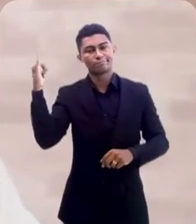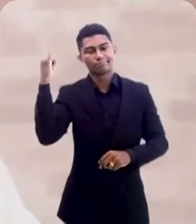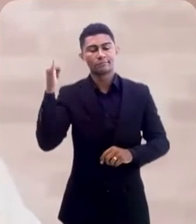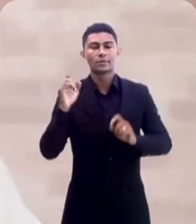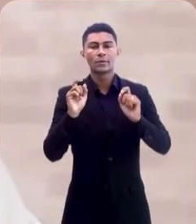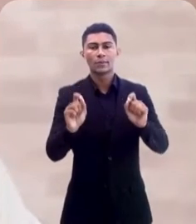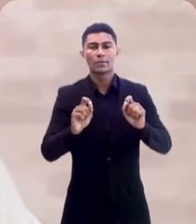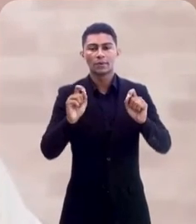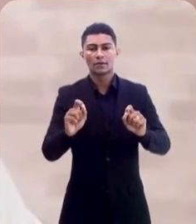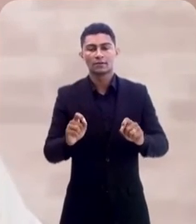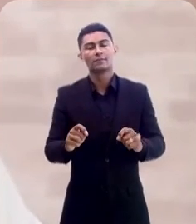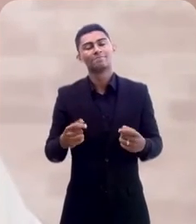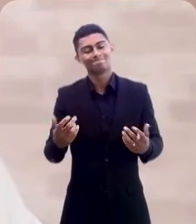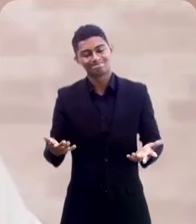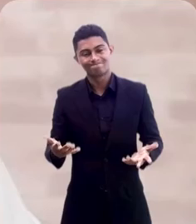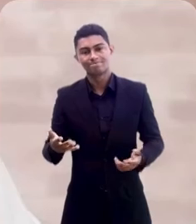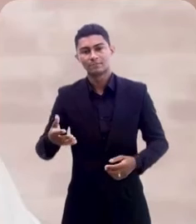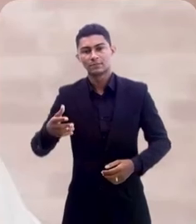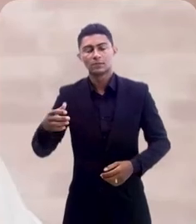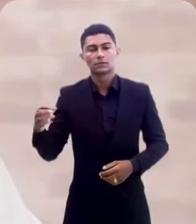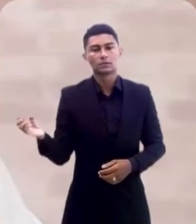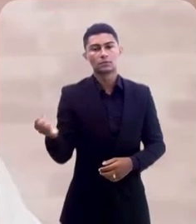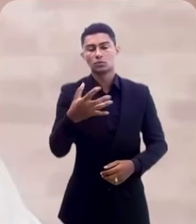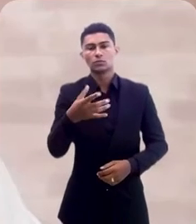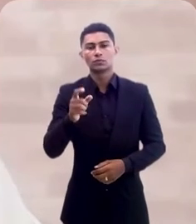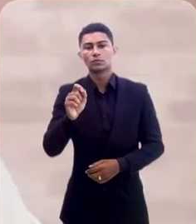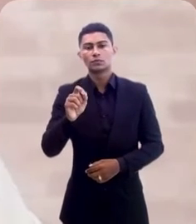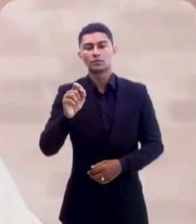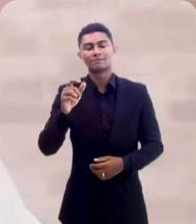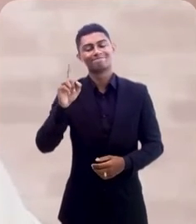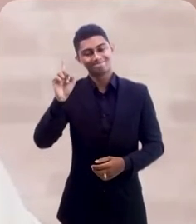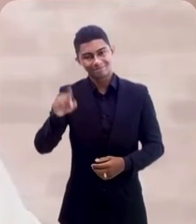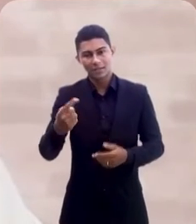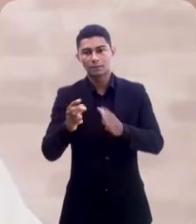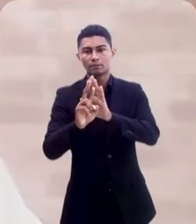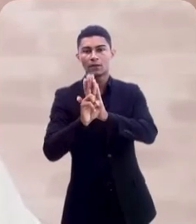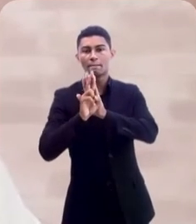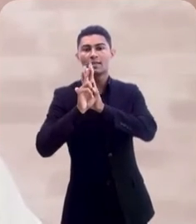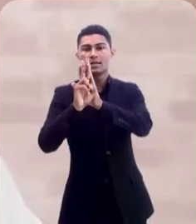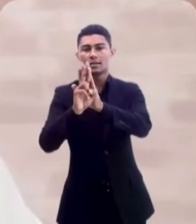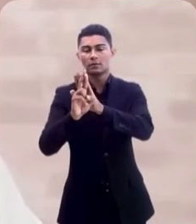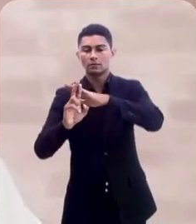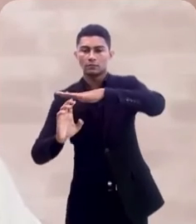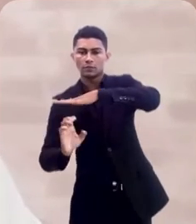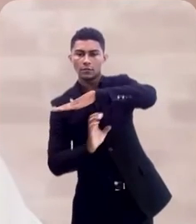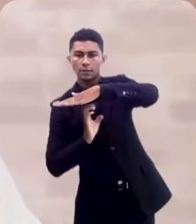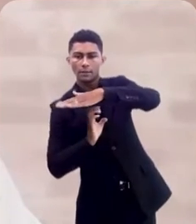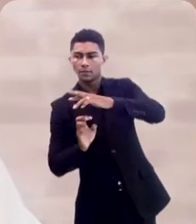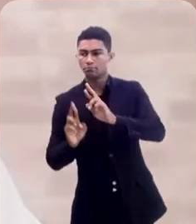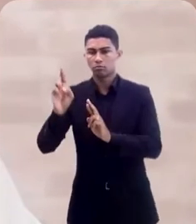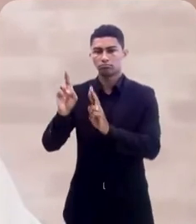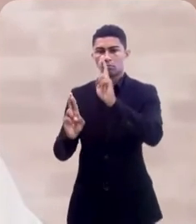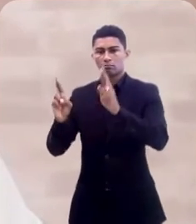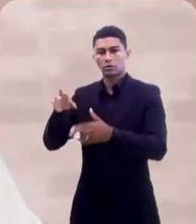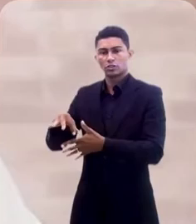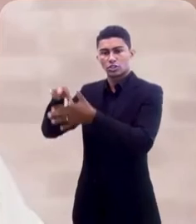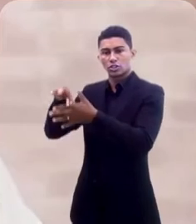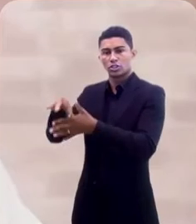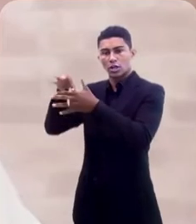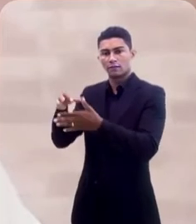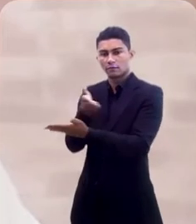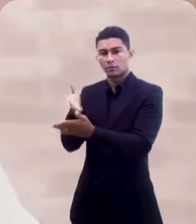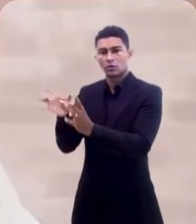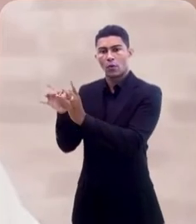grande novidade é a união da representação do empresariado fluminense